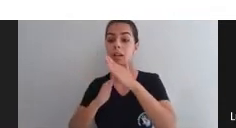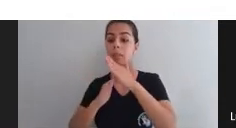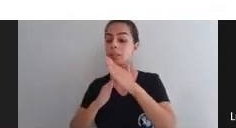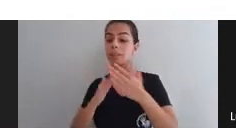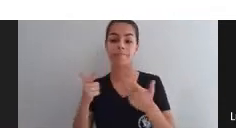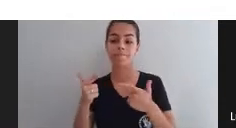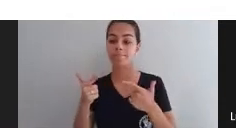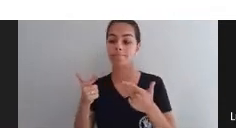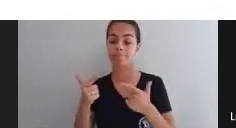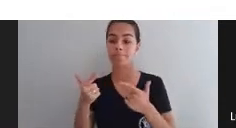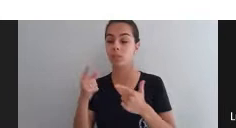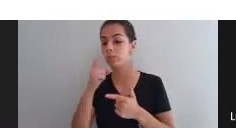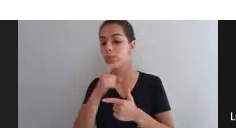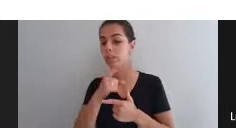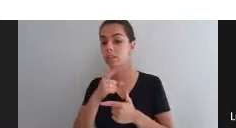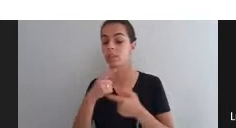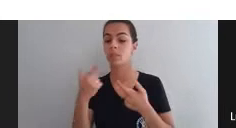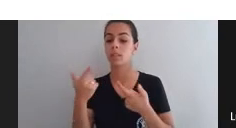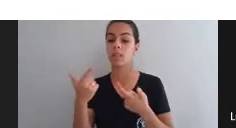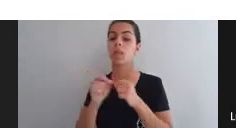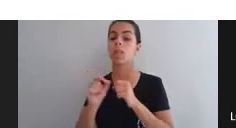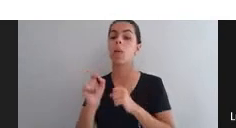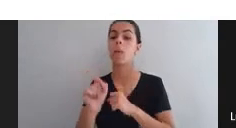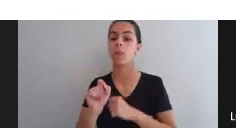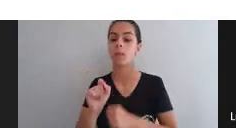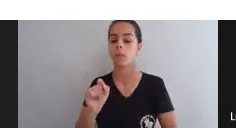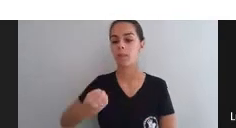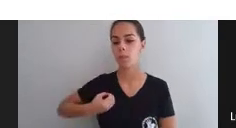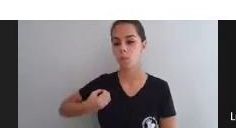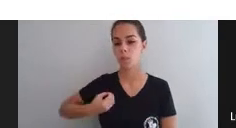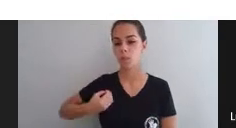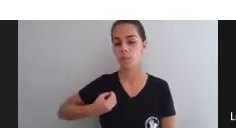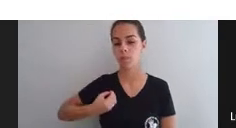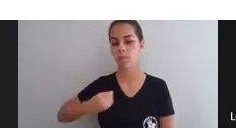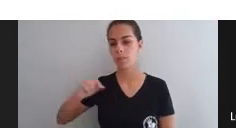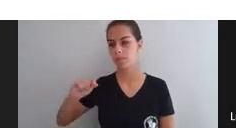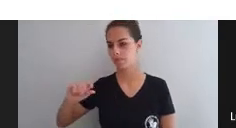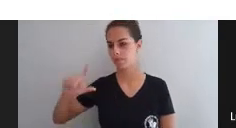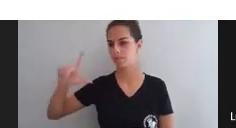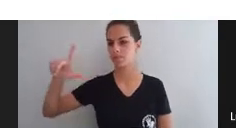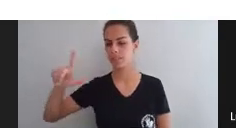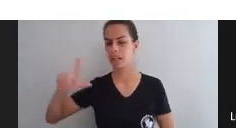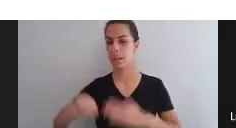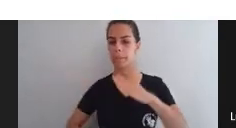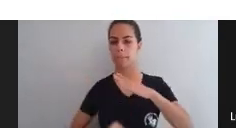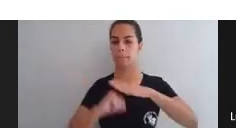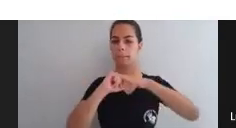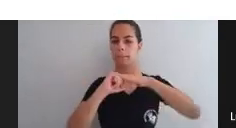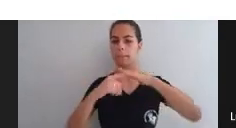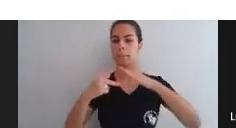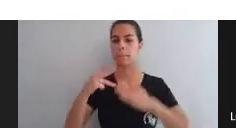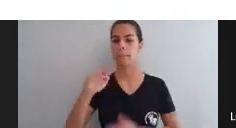tinha que fazer era extrapolar o valor da pressão que o gás